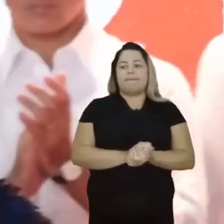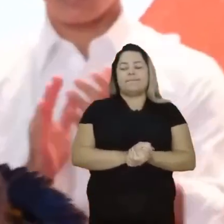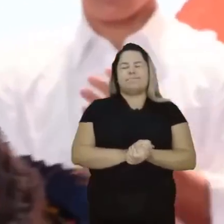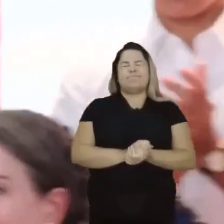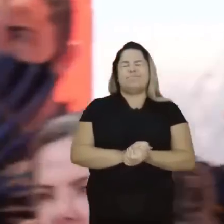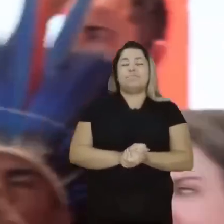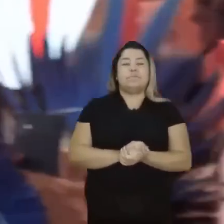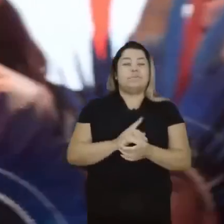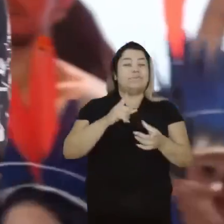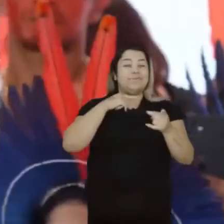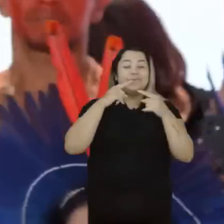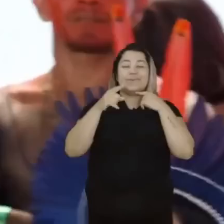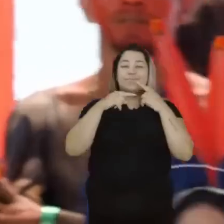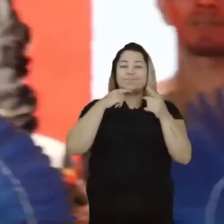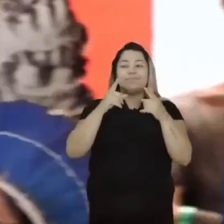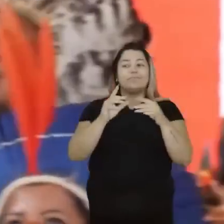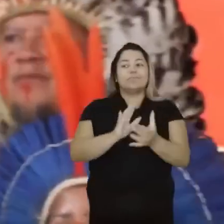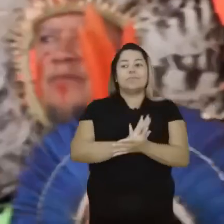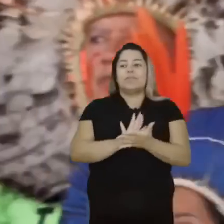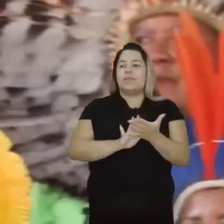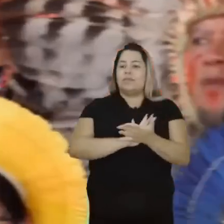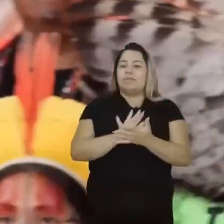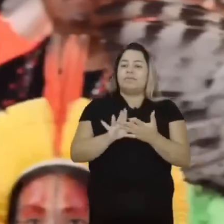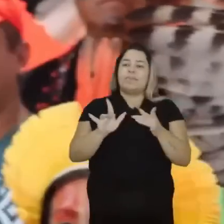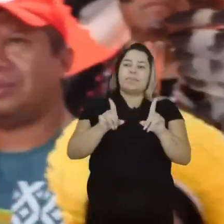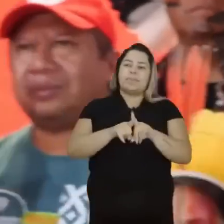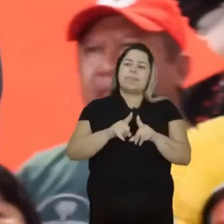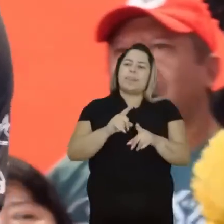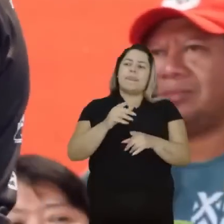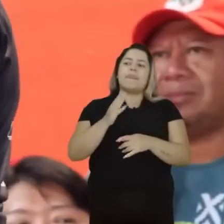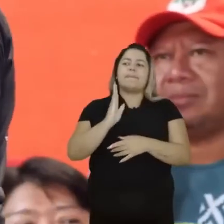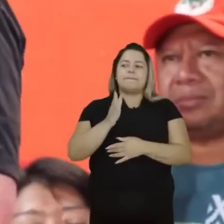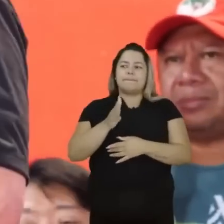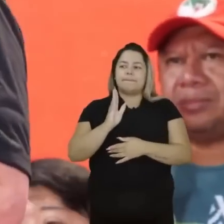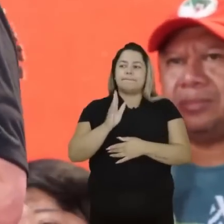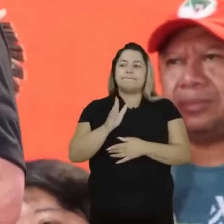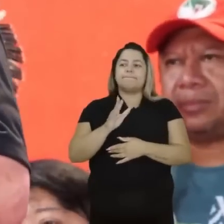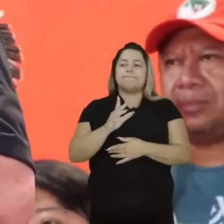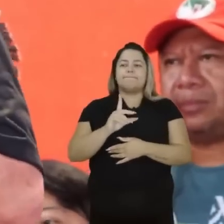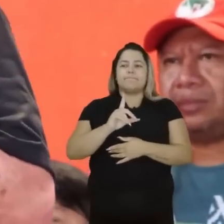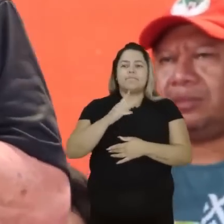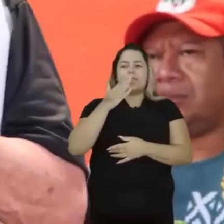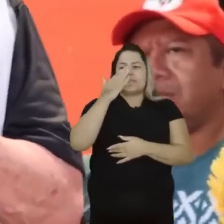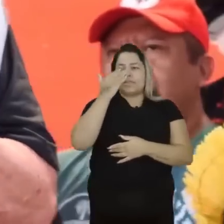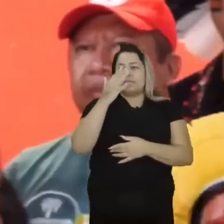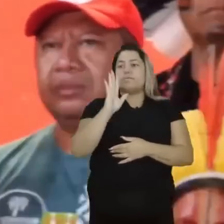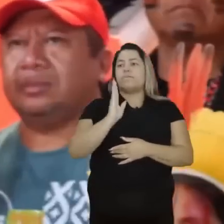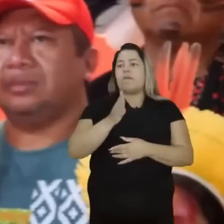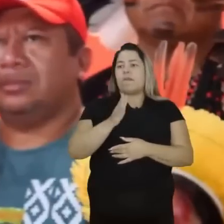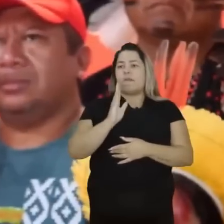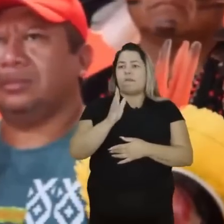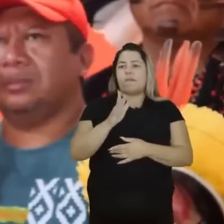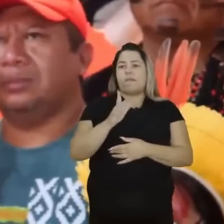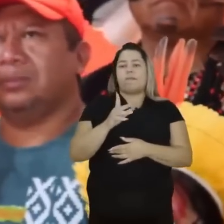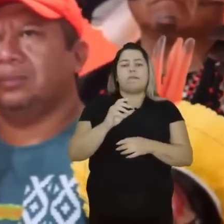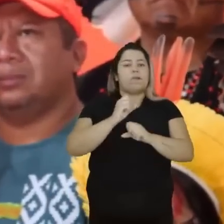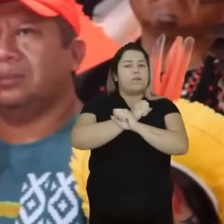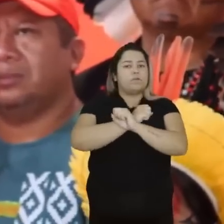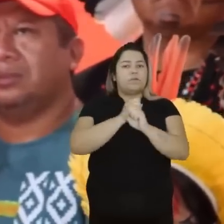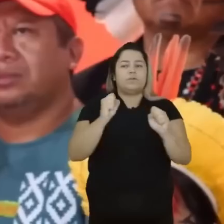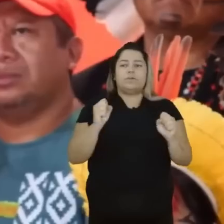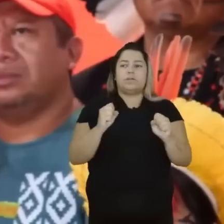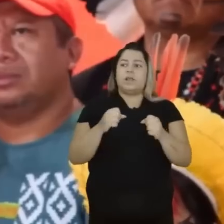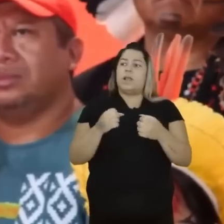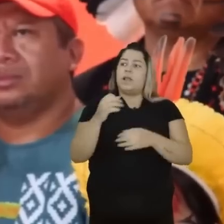Ninguém. Nós já provamos, a ciência já provou, de que não é preciso queimar